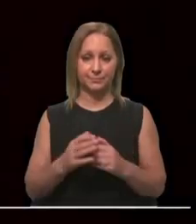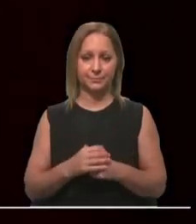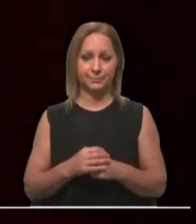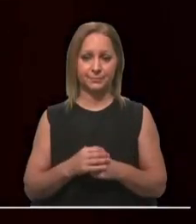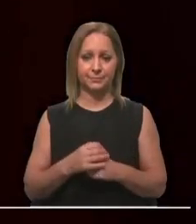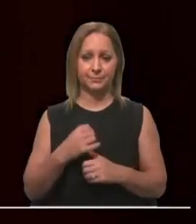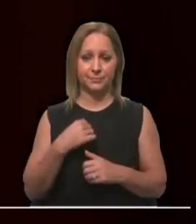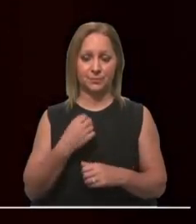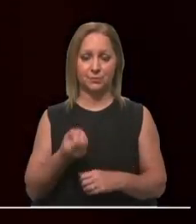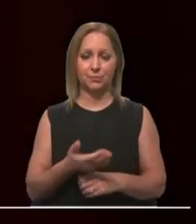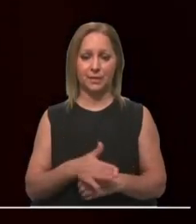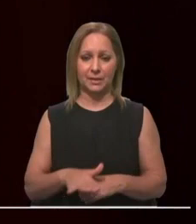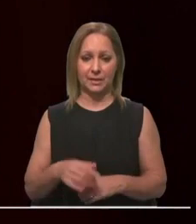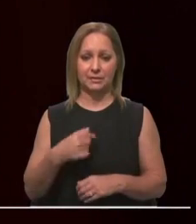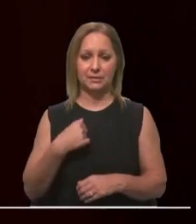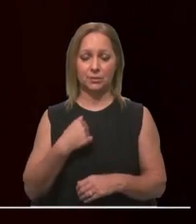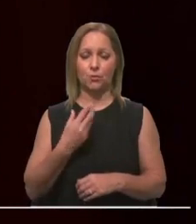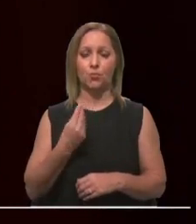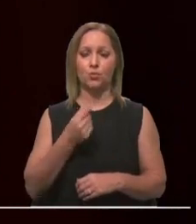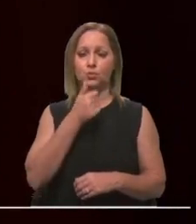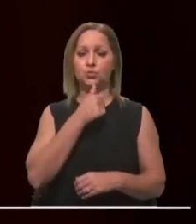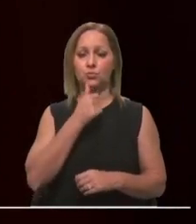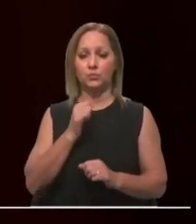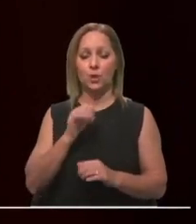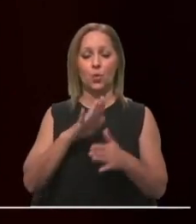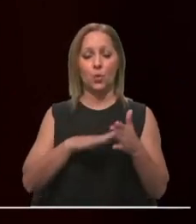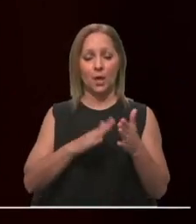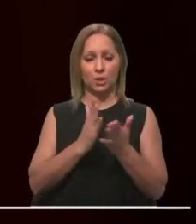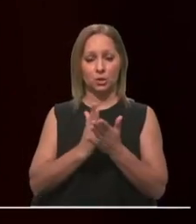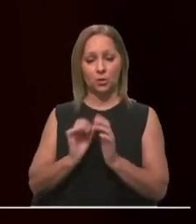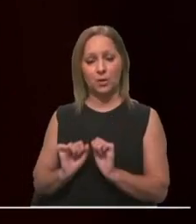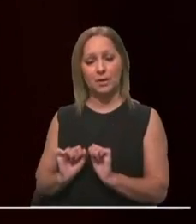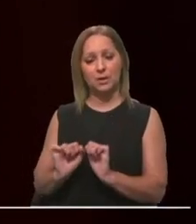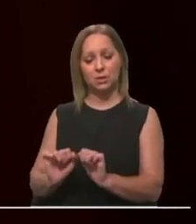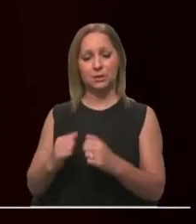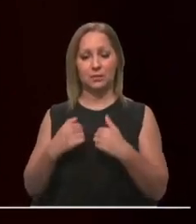Foi uma criança muito rejeitada pelos meus colegas da escola.